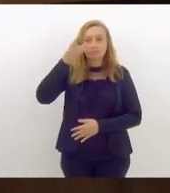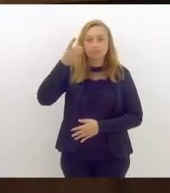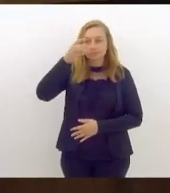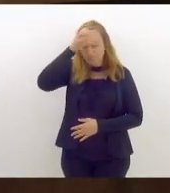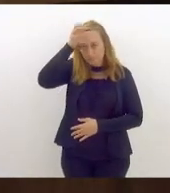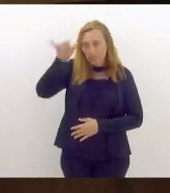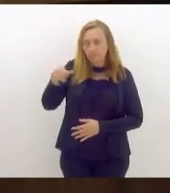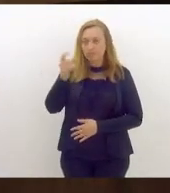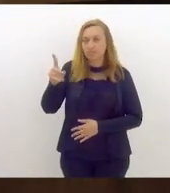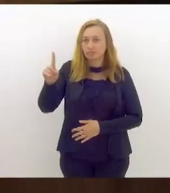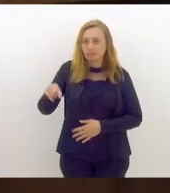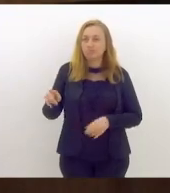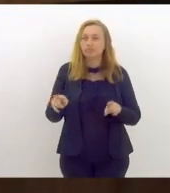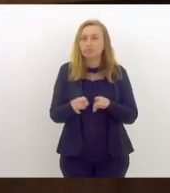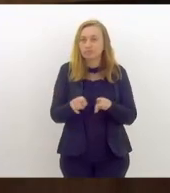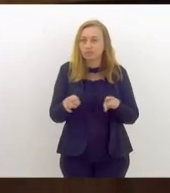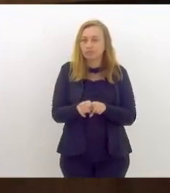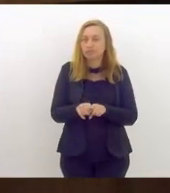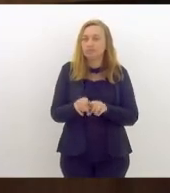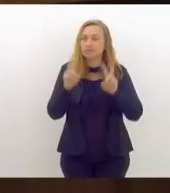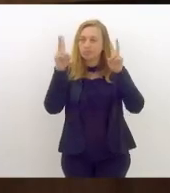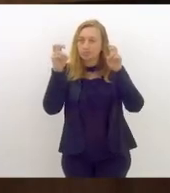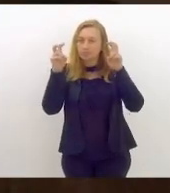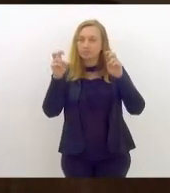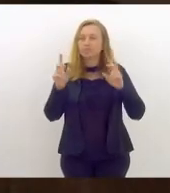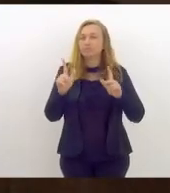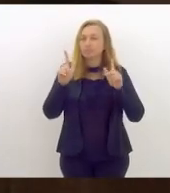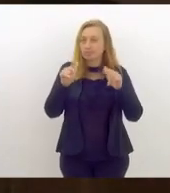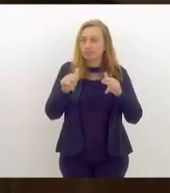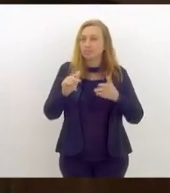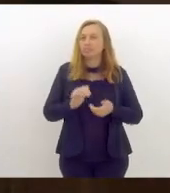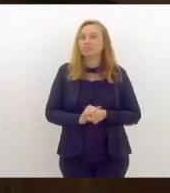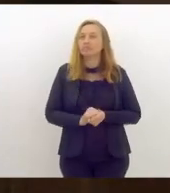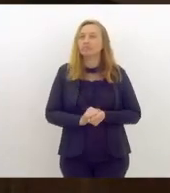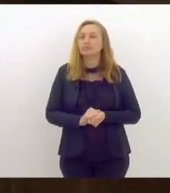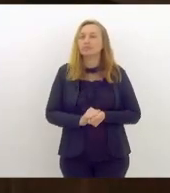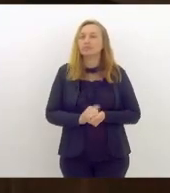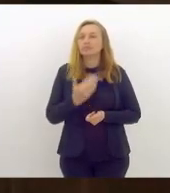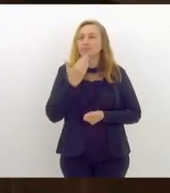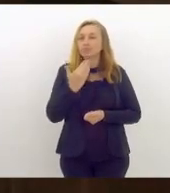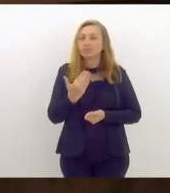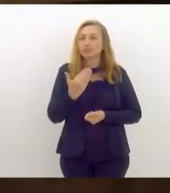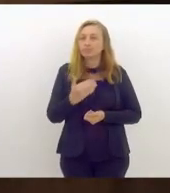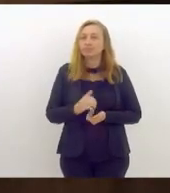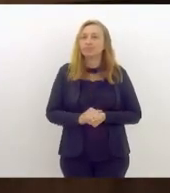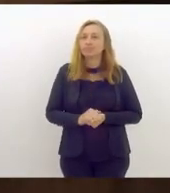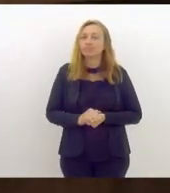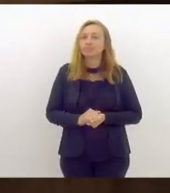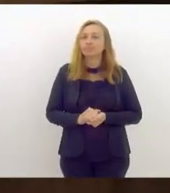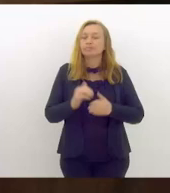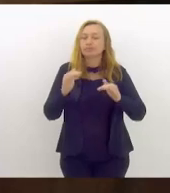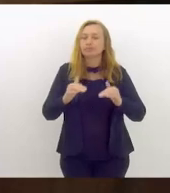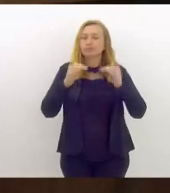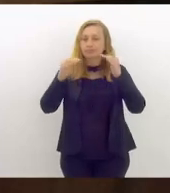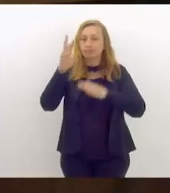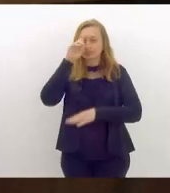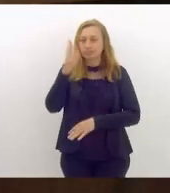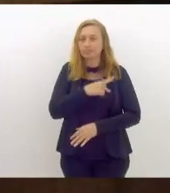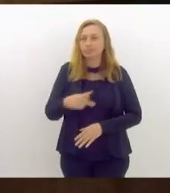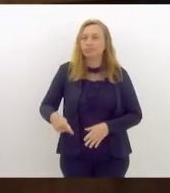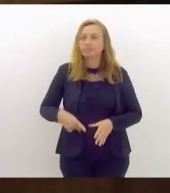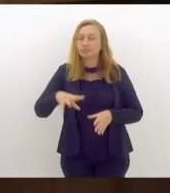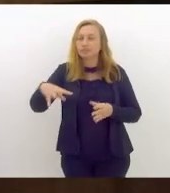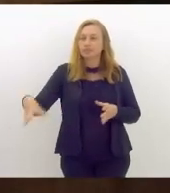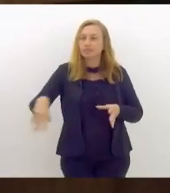porque também tem uma matéria que trata do mesmo tema. É uma solicitação que faço a Vossa Excelência para inclusão